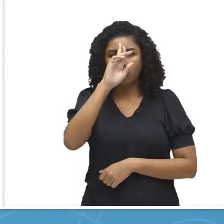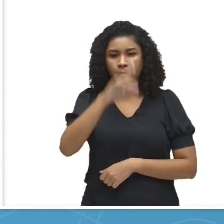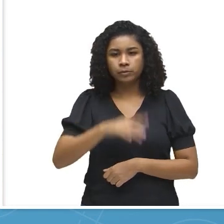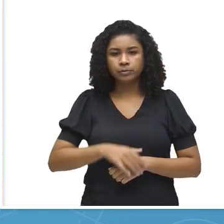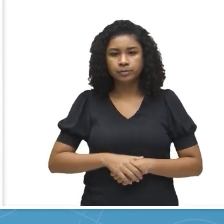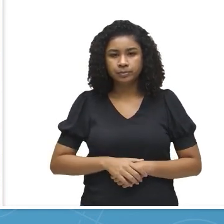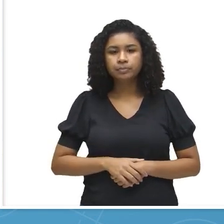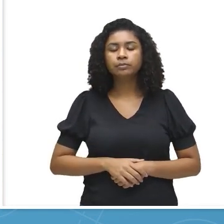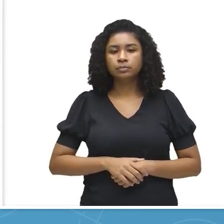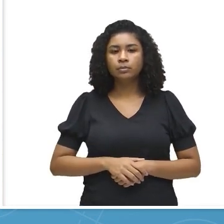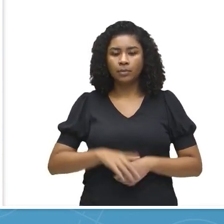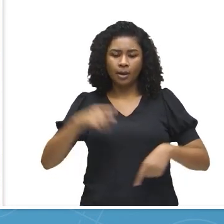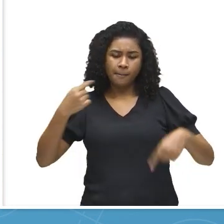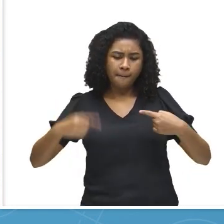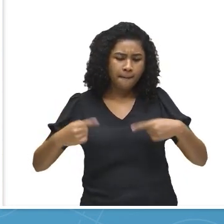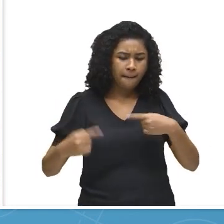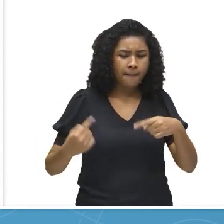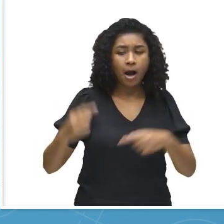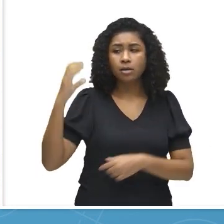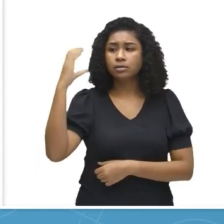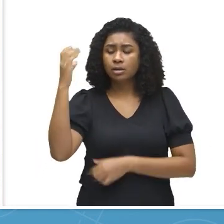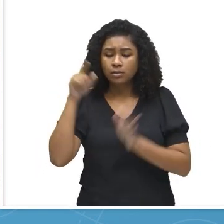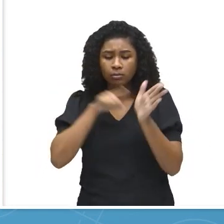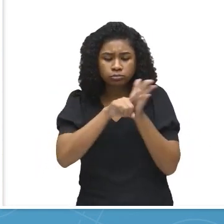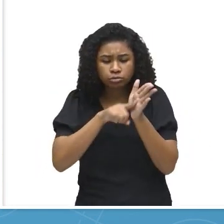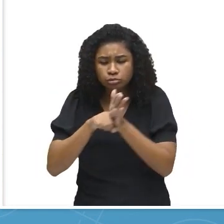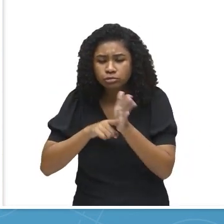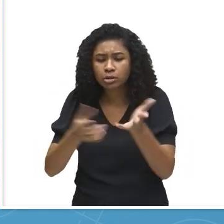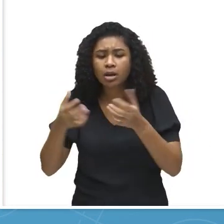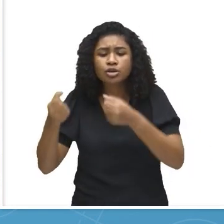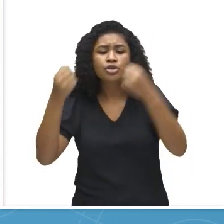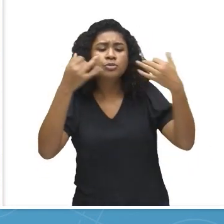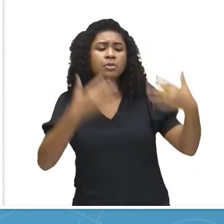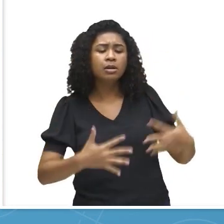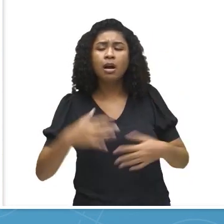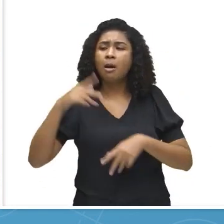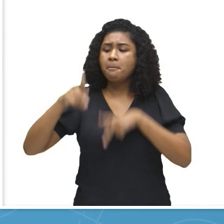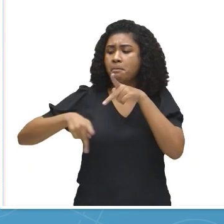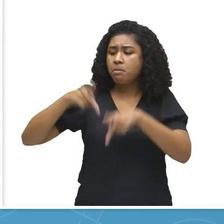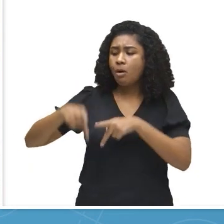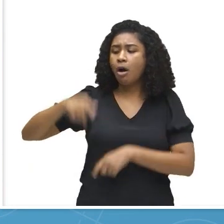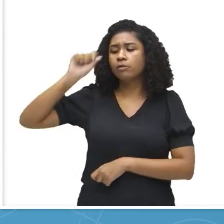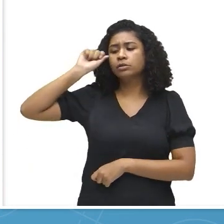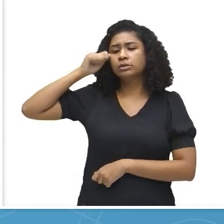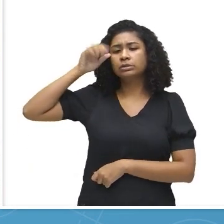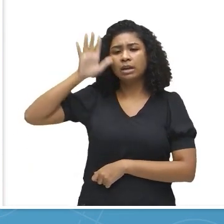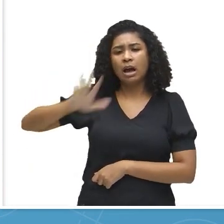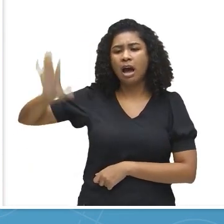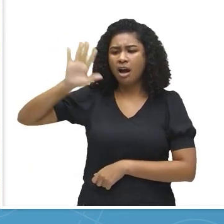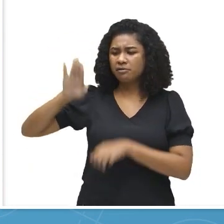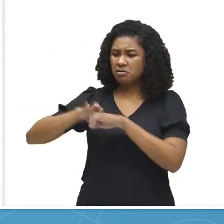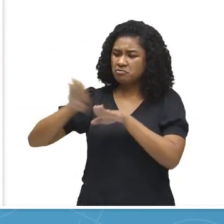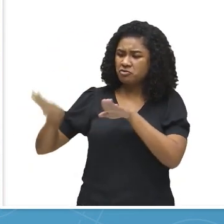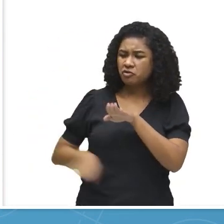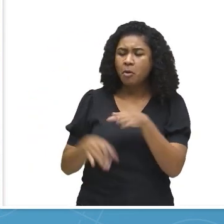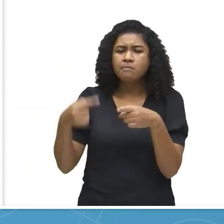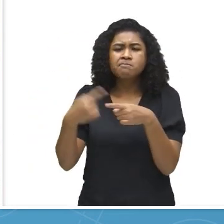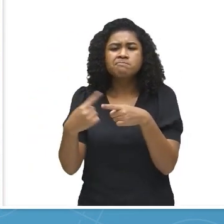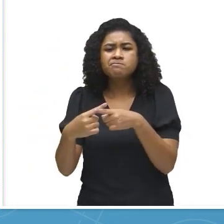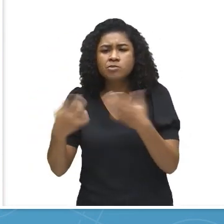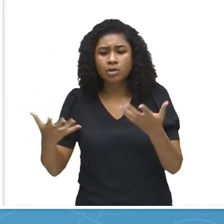científica que procurava justificar a inferioridade dos povos africanos e a missão civilizatória que a